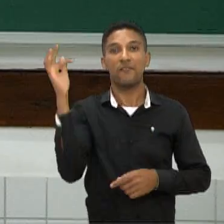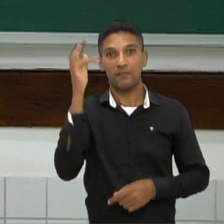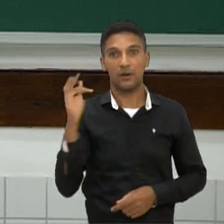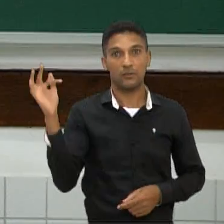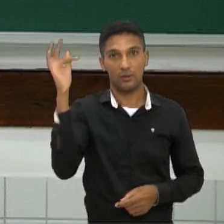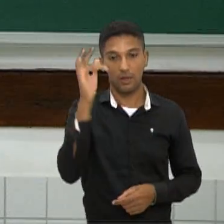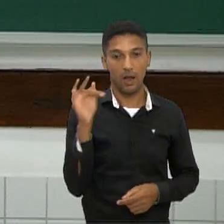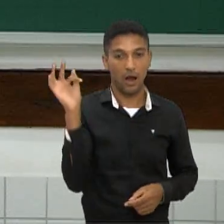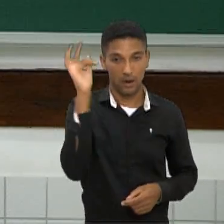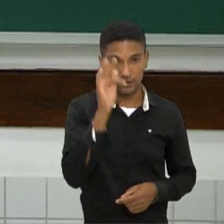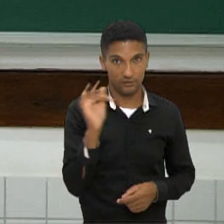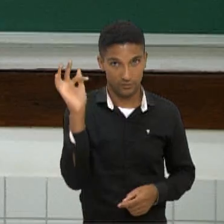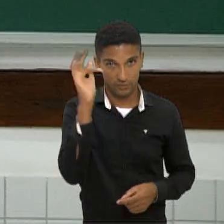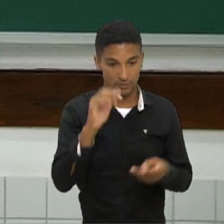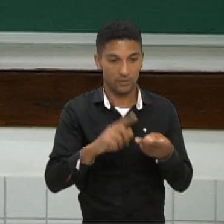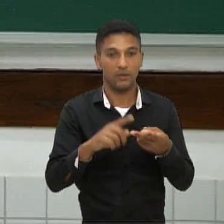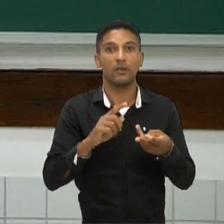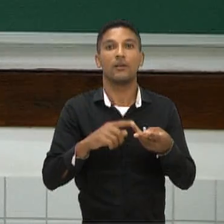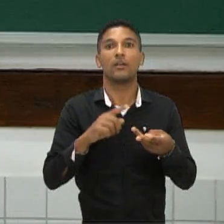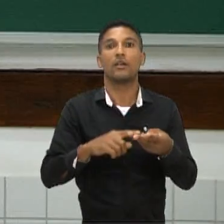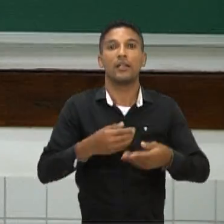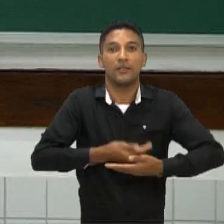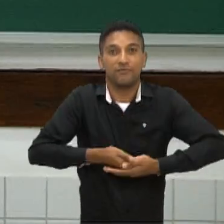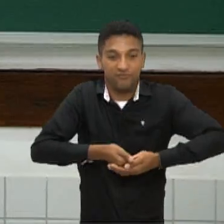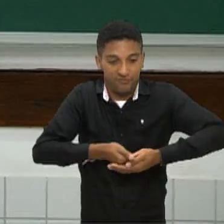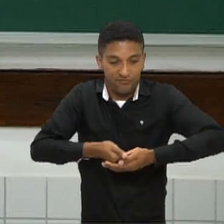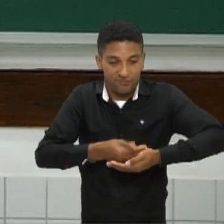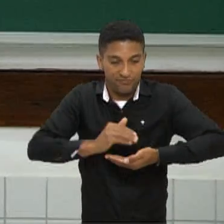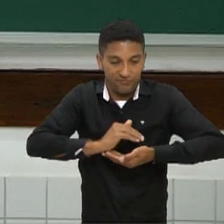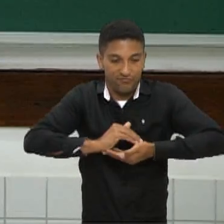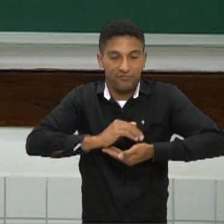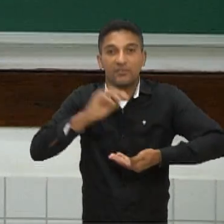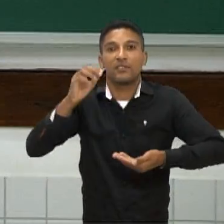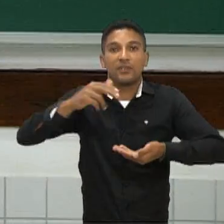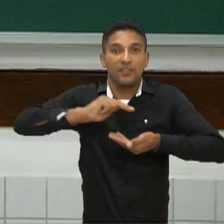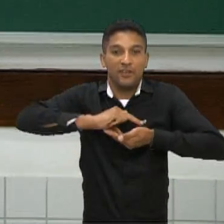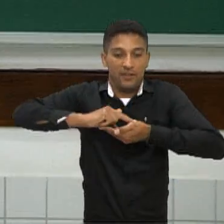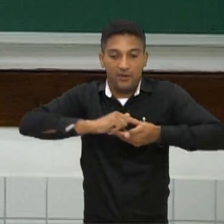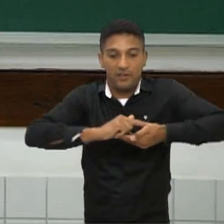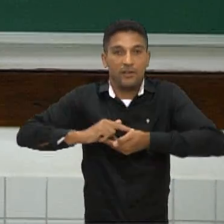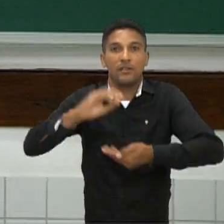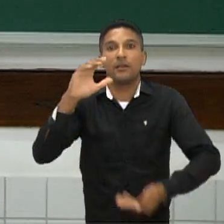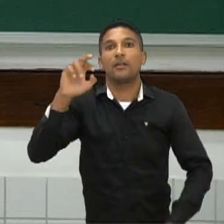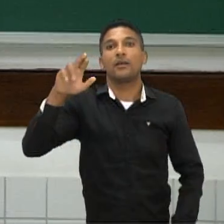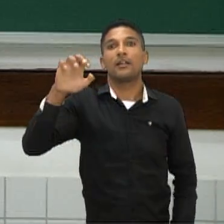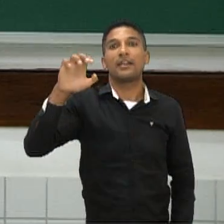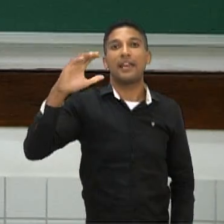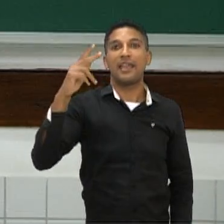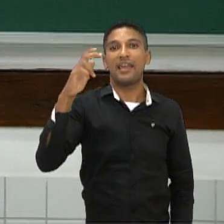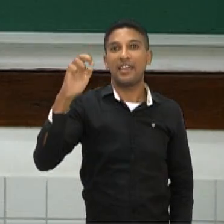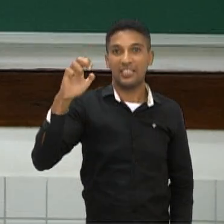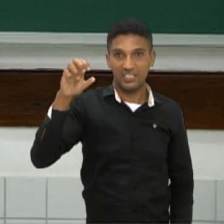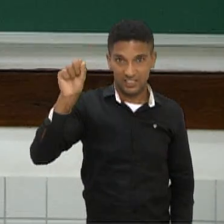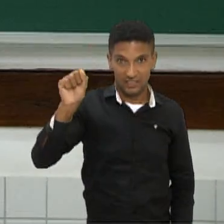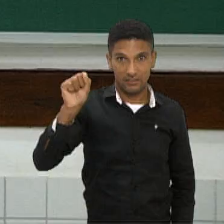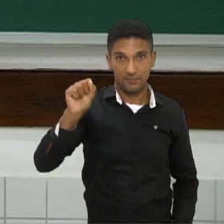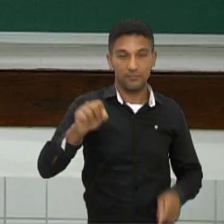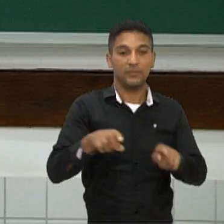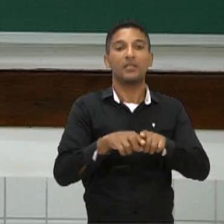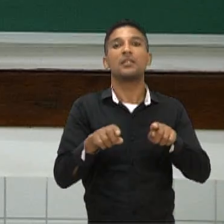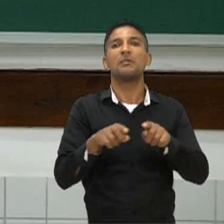faculdades, universidades, que também o nosso estado está recheado de boas universidades,